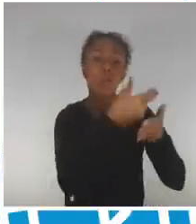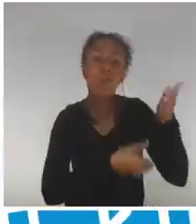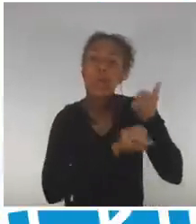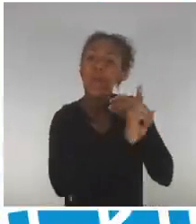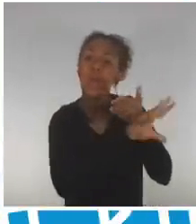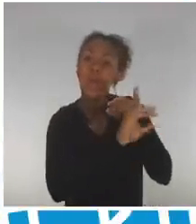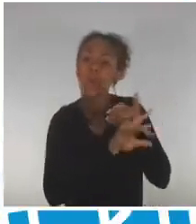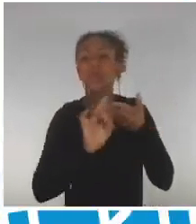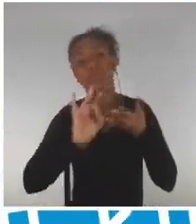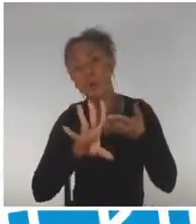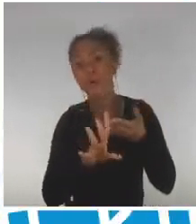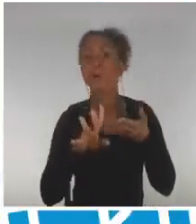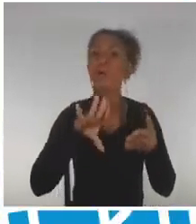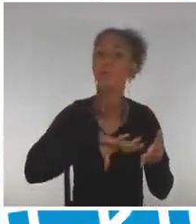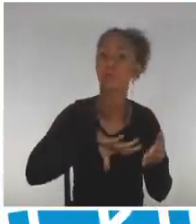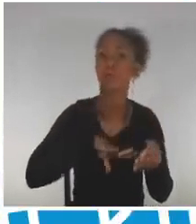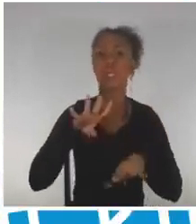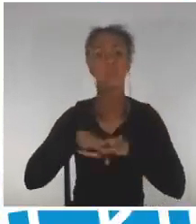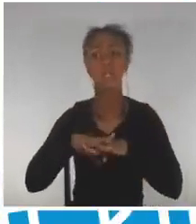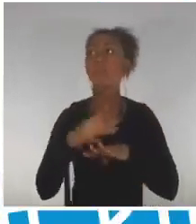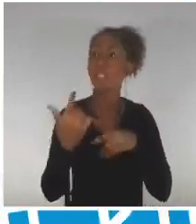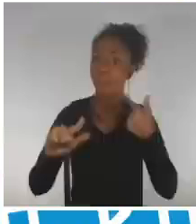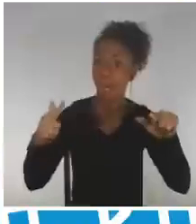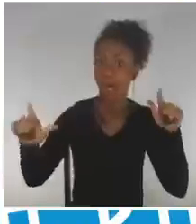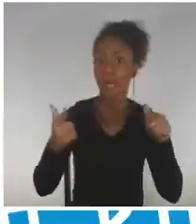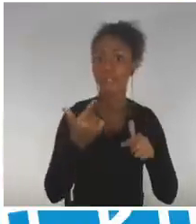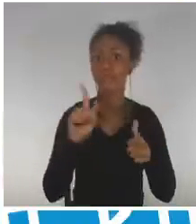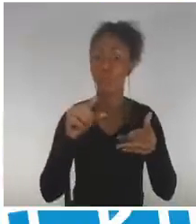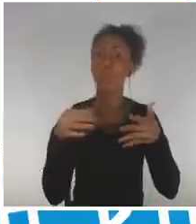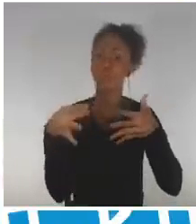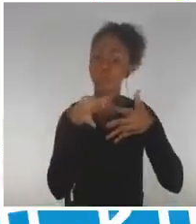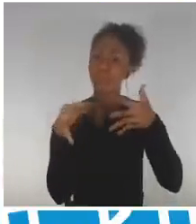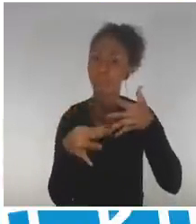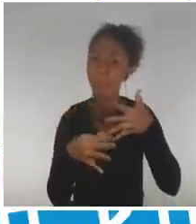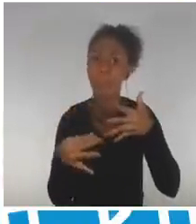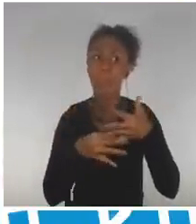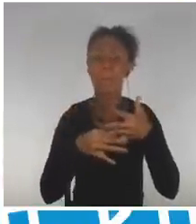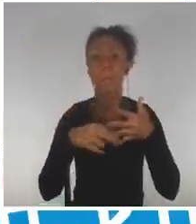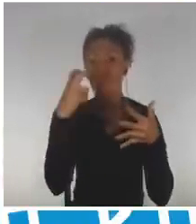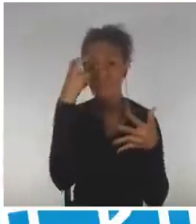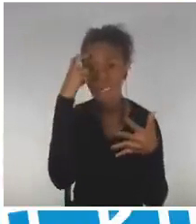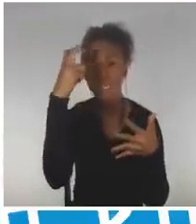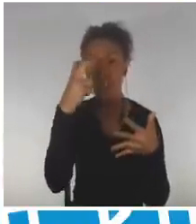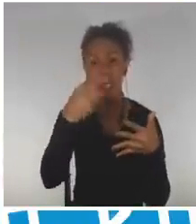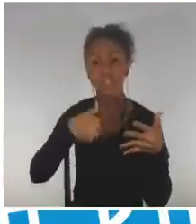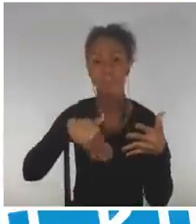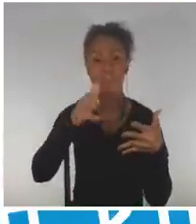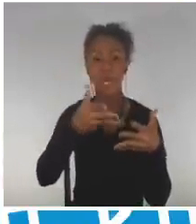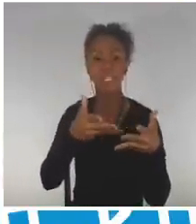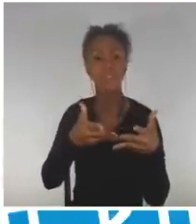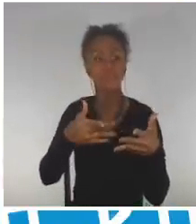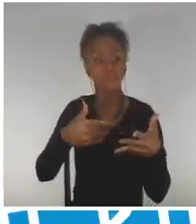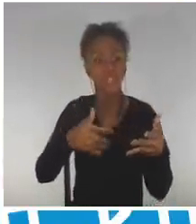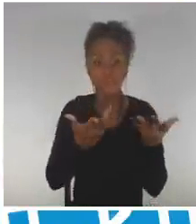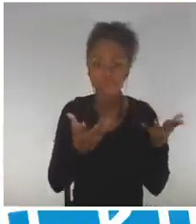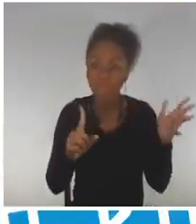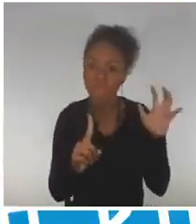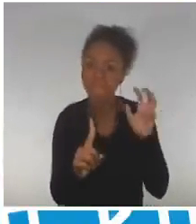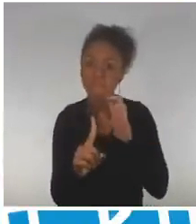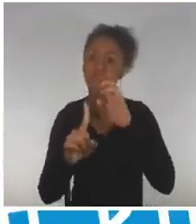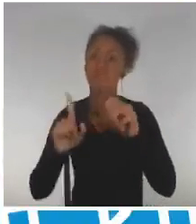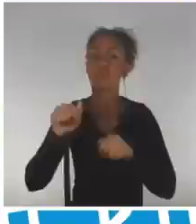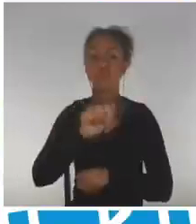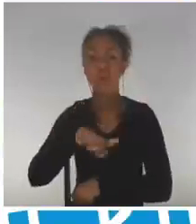portuguesa e matemática, itens, né, mais inteligentes, itens mais interativos, que levam o aluno a produzir, a fazer